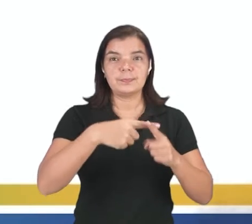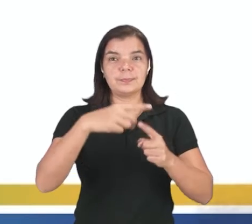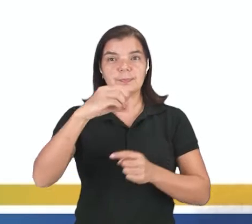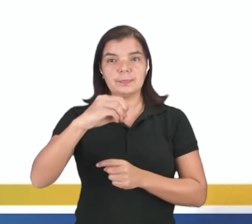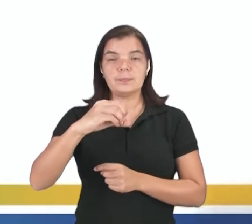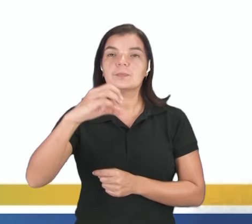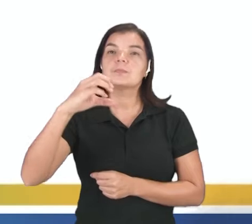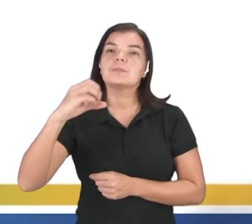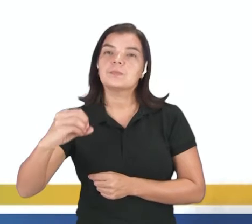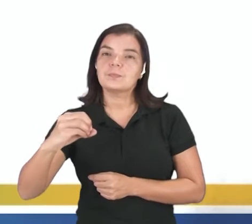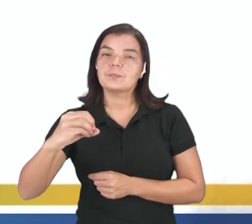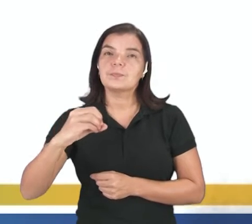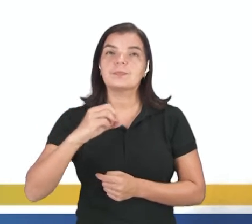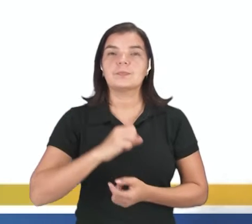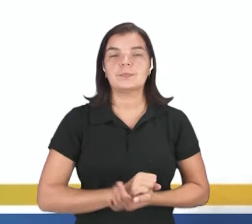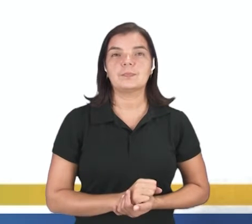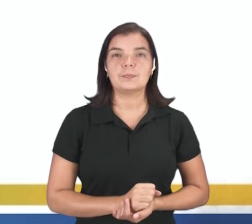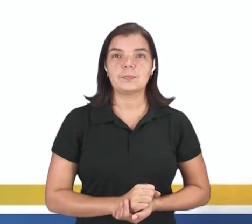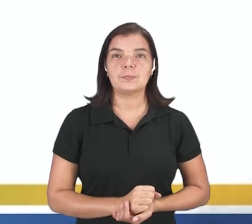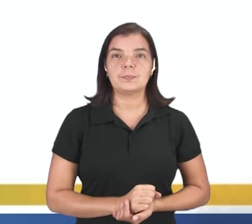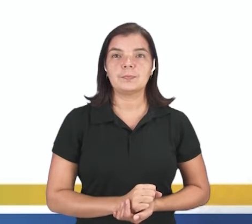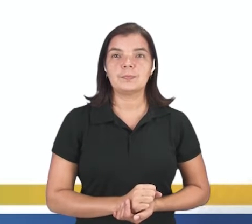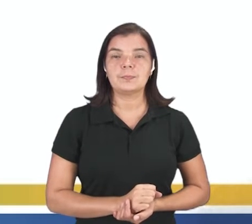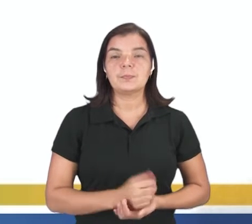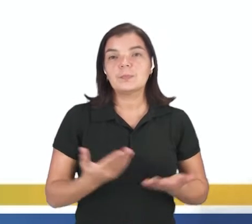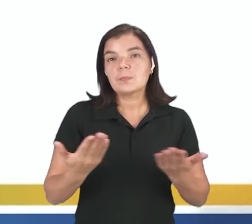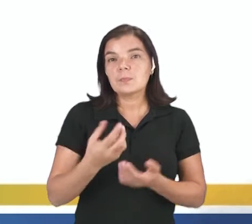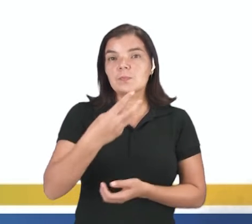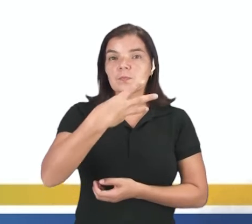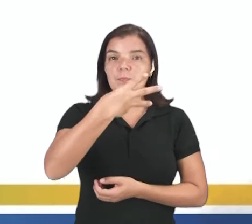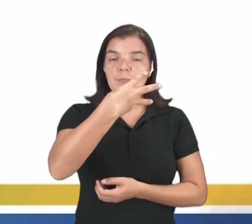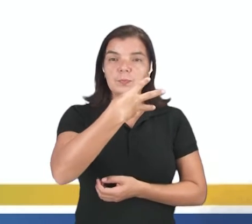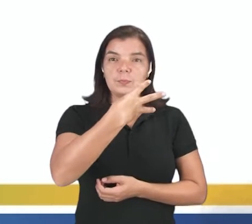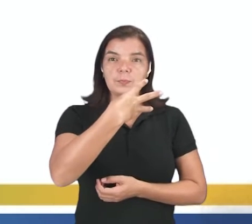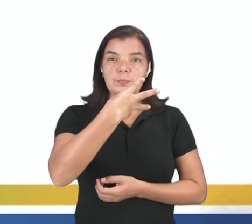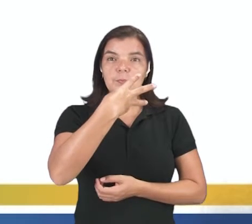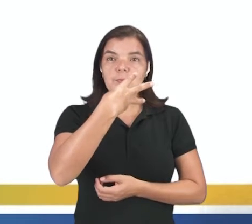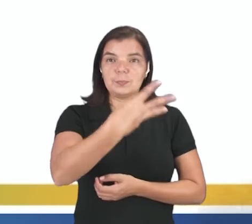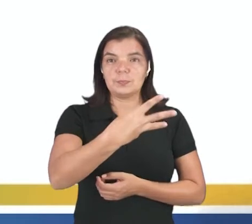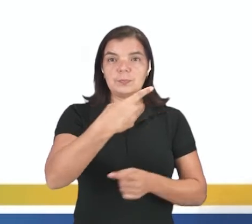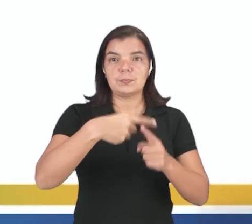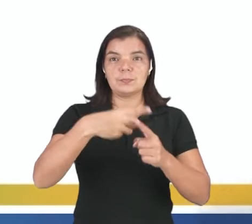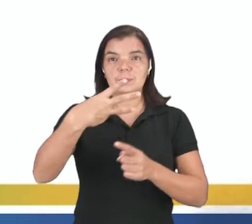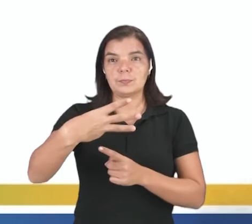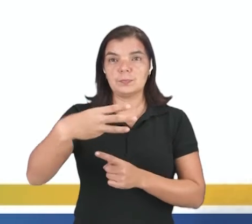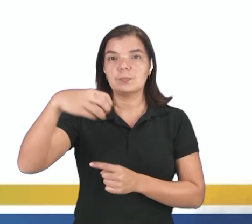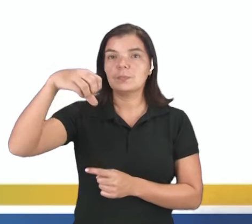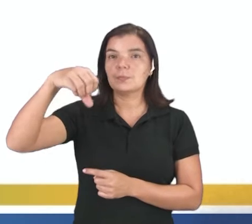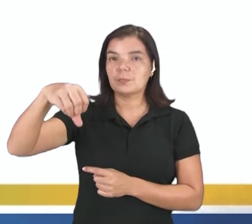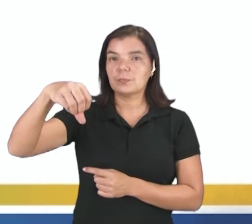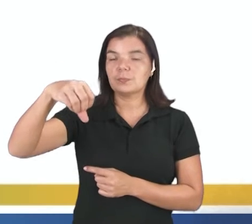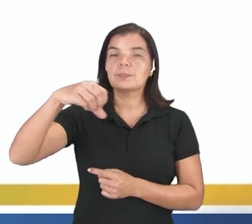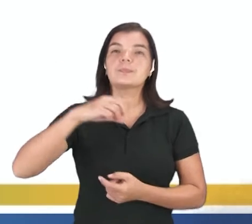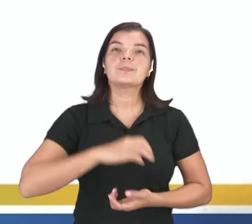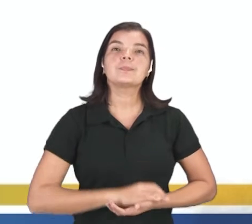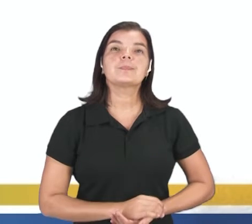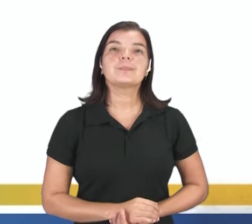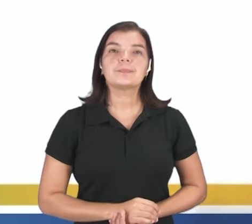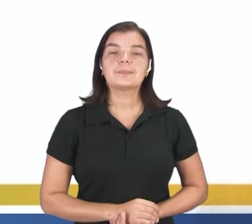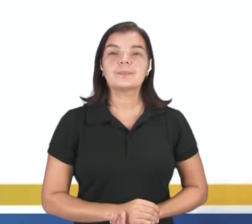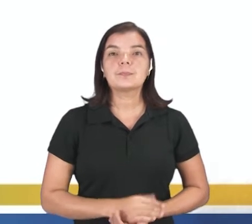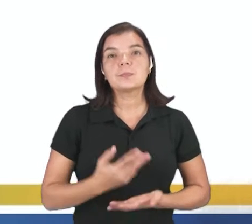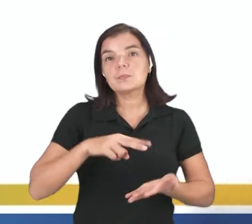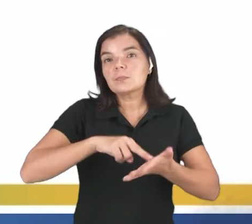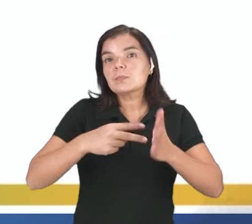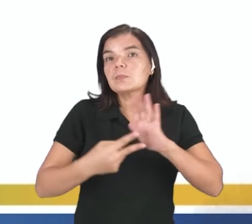3 vezes 0 é 0. E agora vamos para o último elemento. 3 vezes 3 é 9.